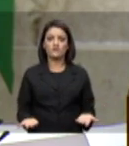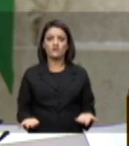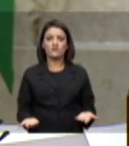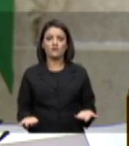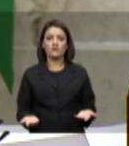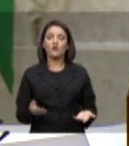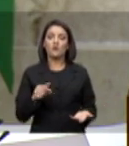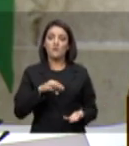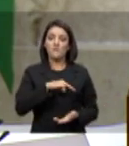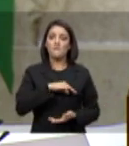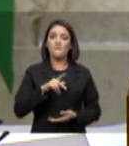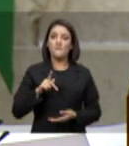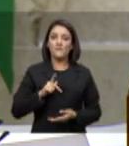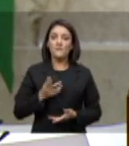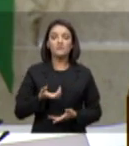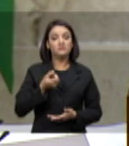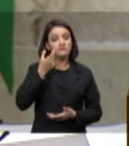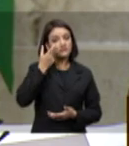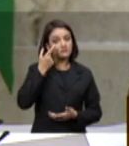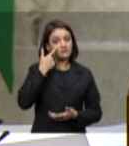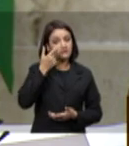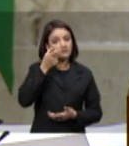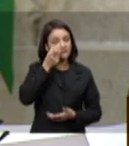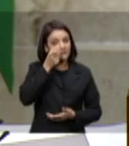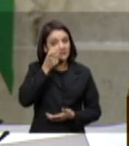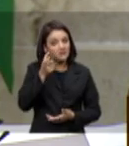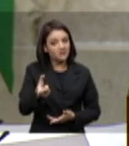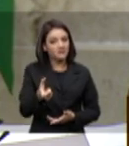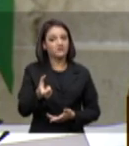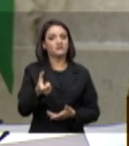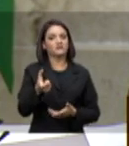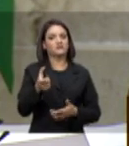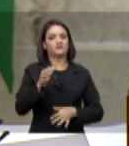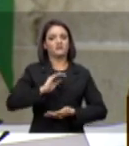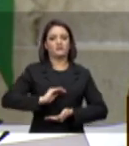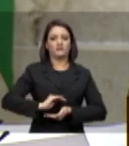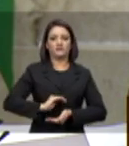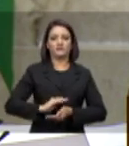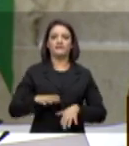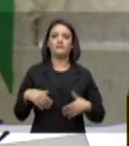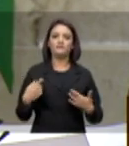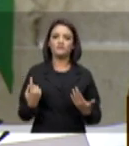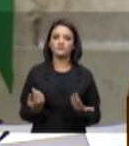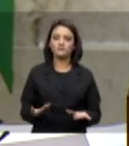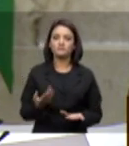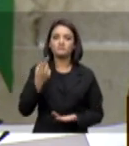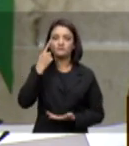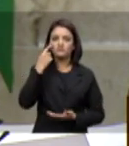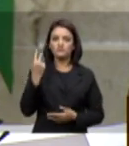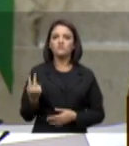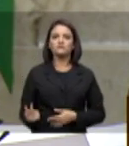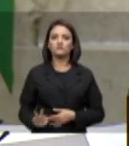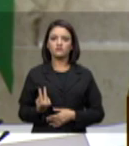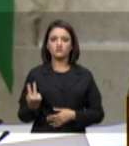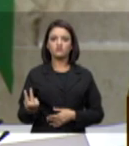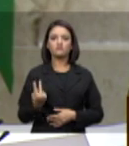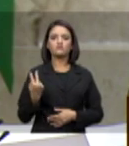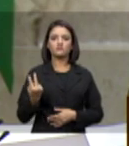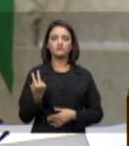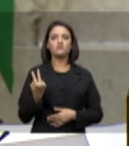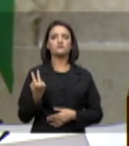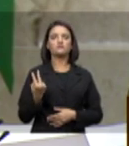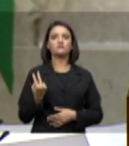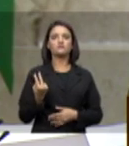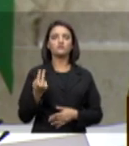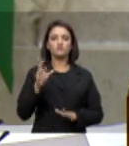de exaltar a corte que afirmamos categoricamente os valores e os direitos